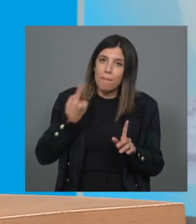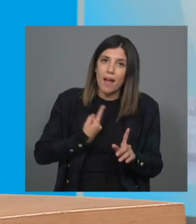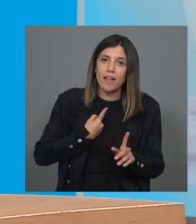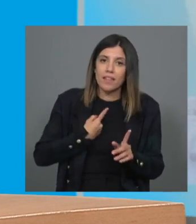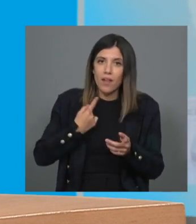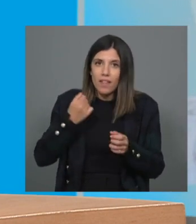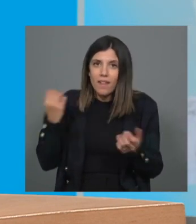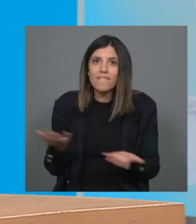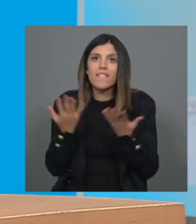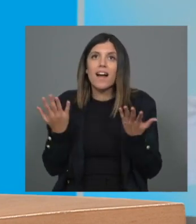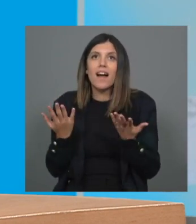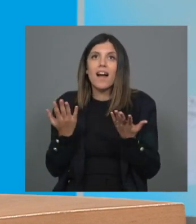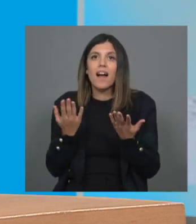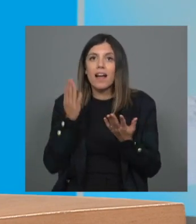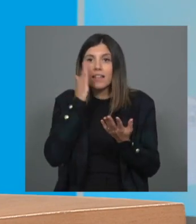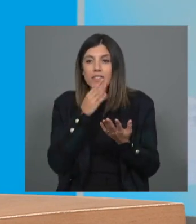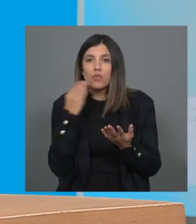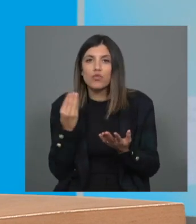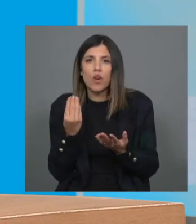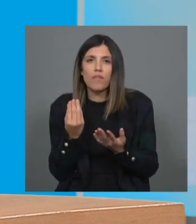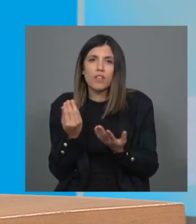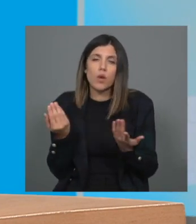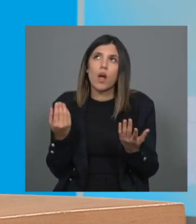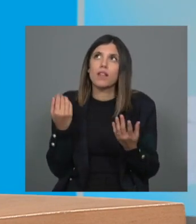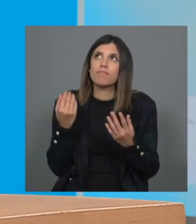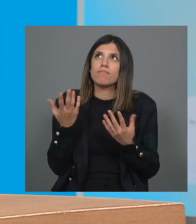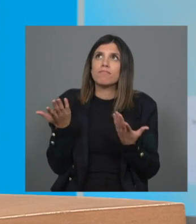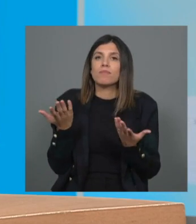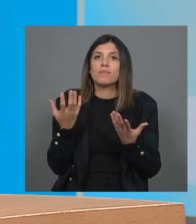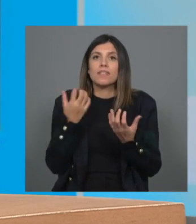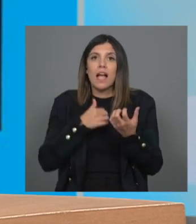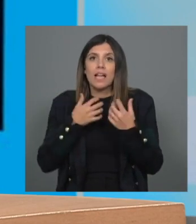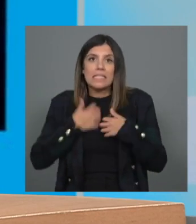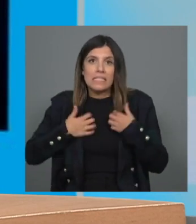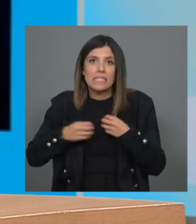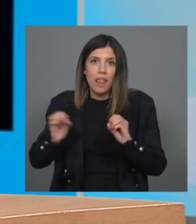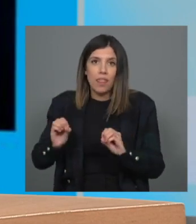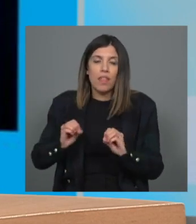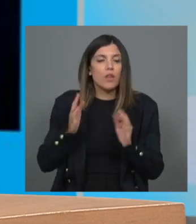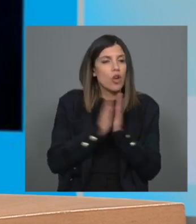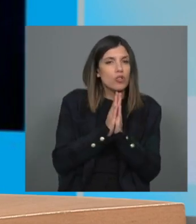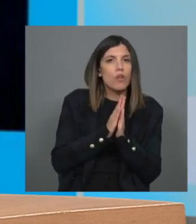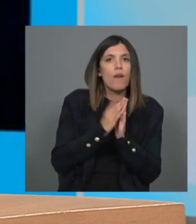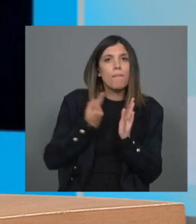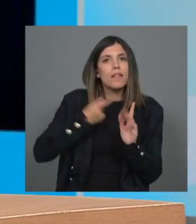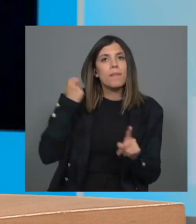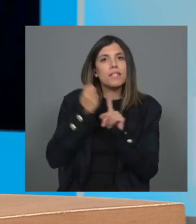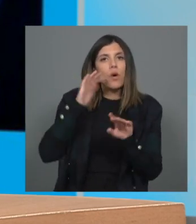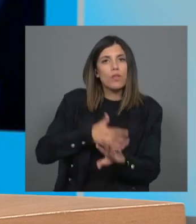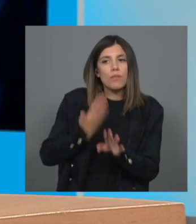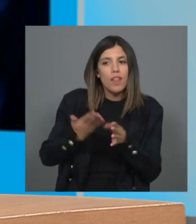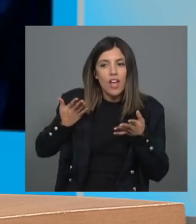isso é assim, então a Igreja tem um papel e uma missão redobrada em de facto ajudar os jovens a ganharem